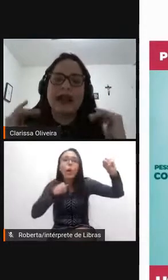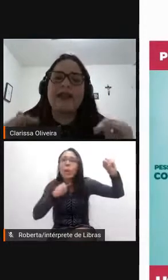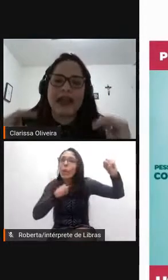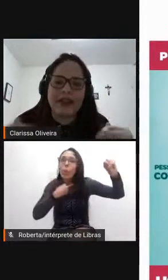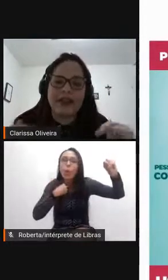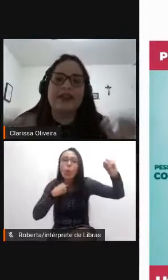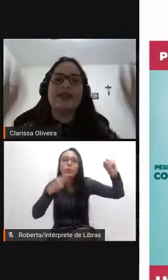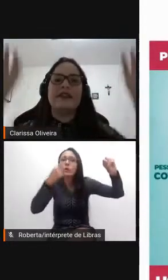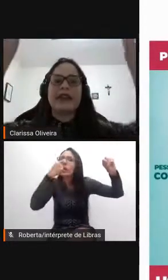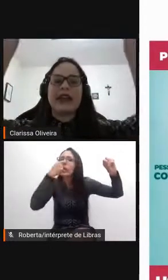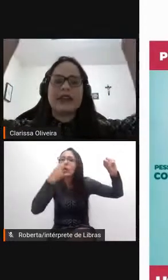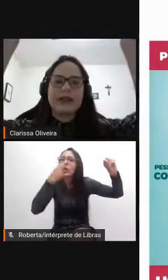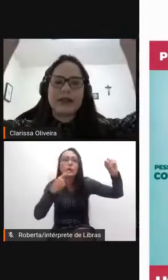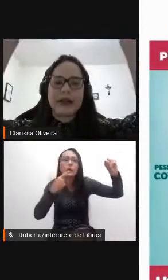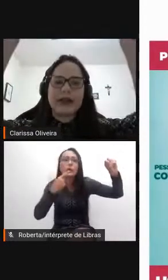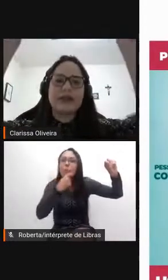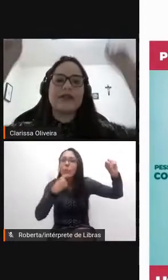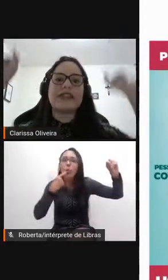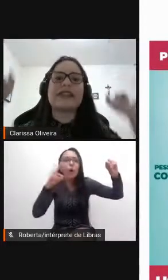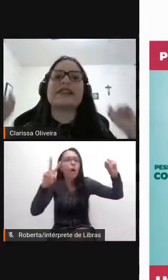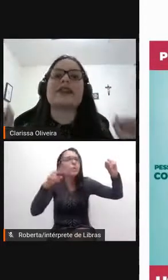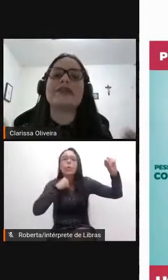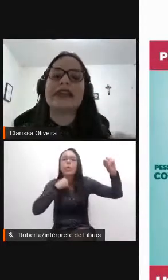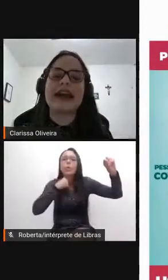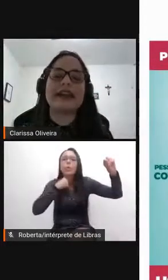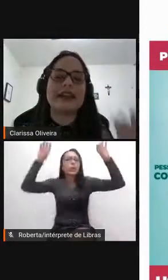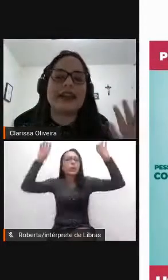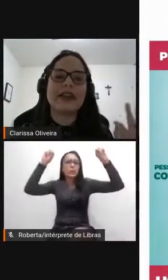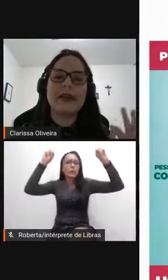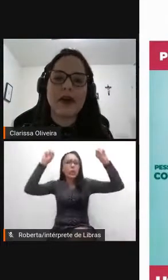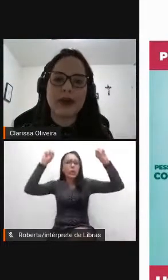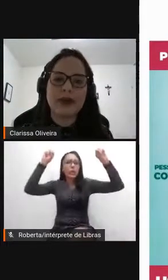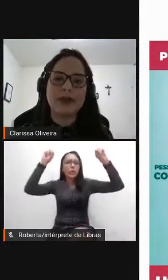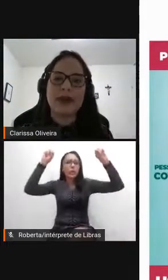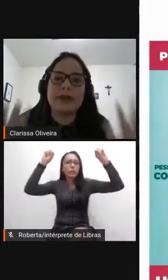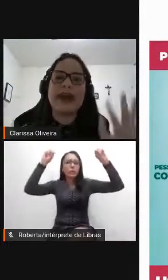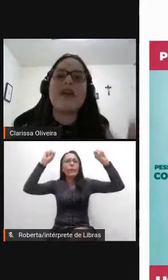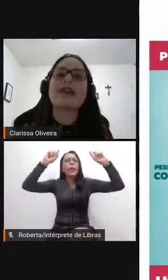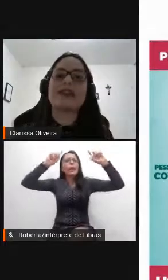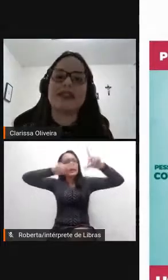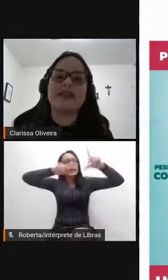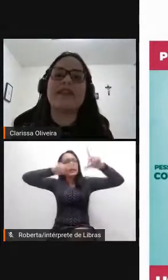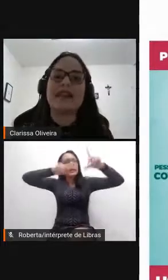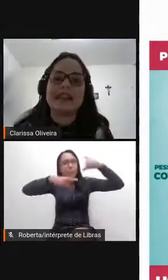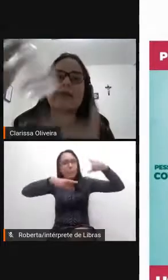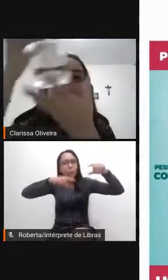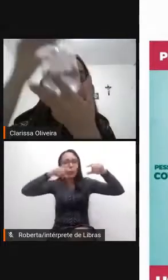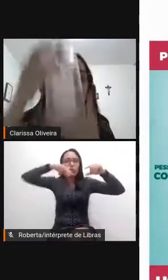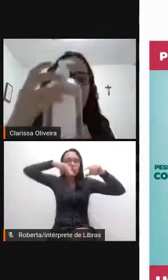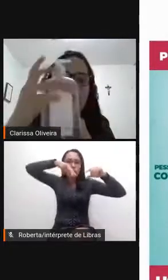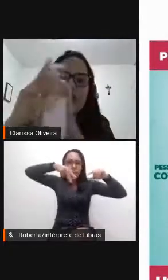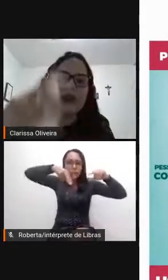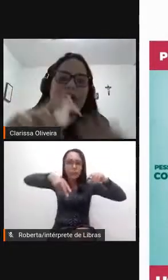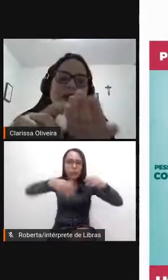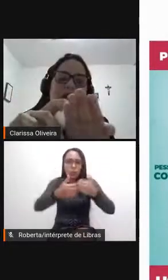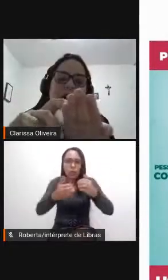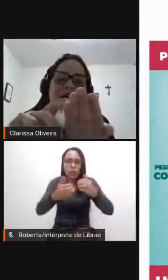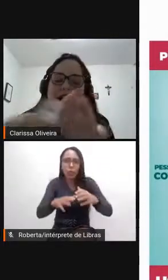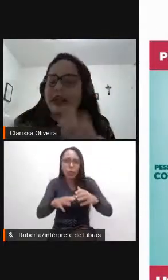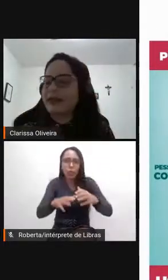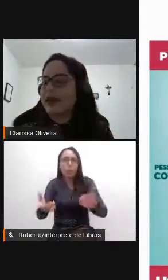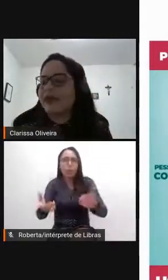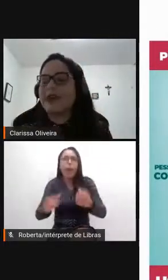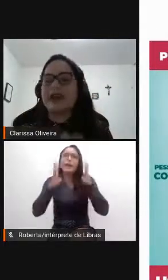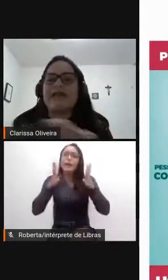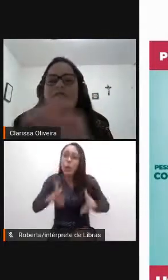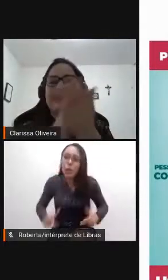boca. Não leve. Fica ali segurando. Quando você soltar que descer do ônibus, primeira coisa que você vai fazer é pegar o álcool gel,